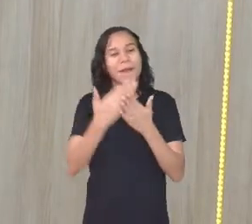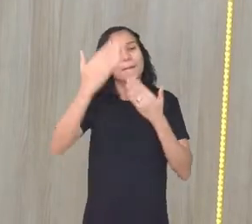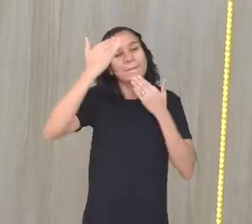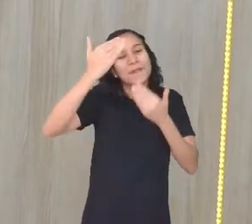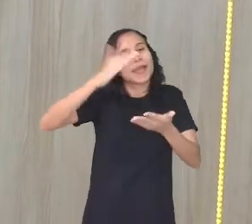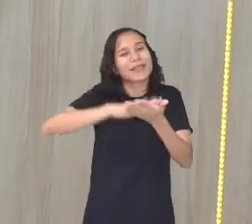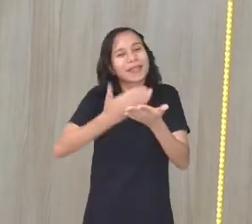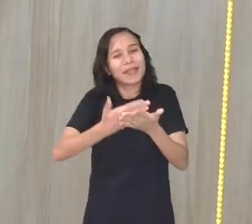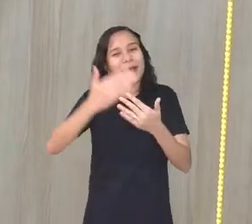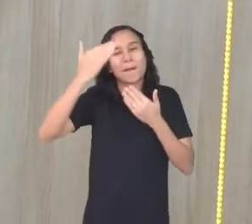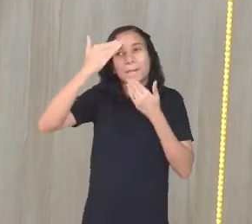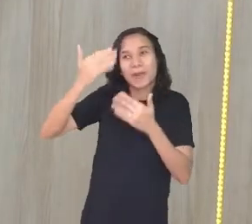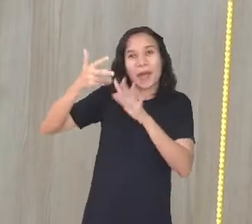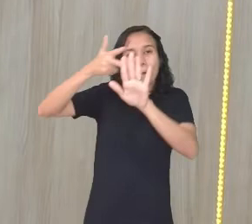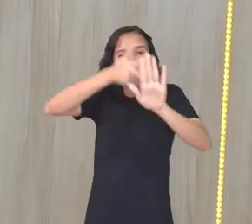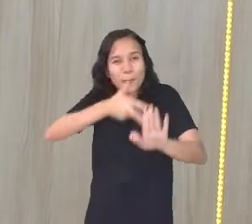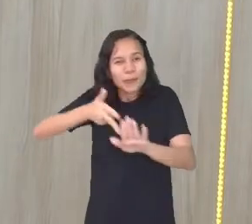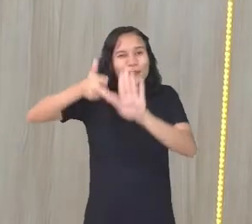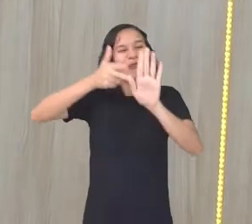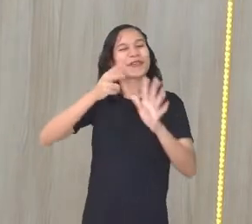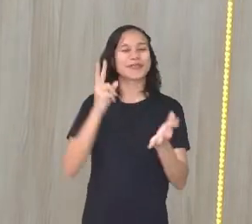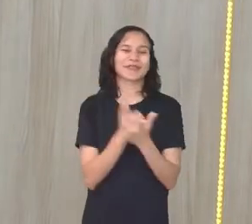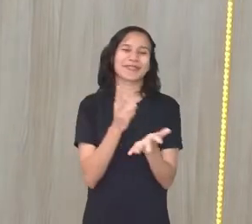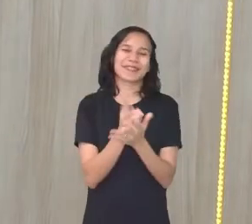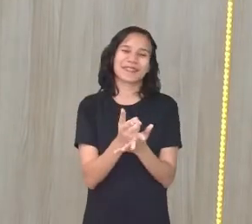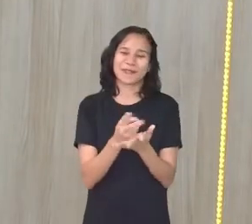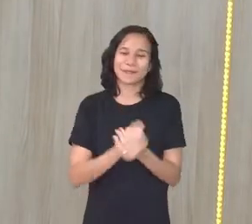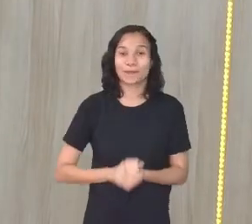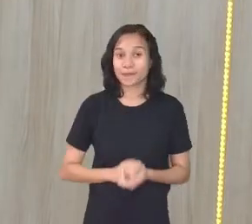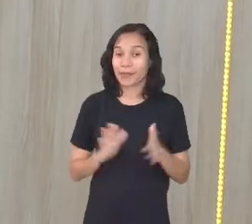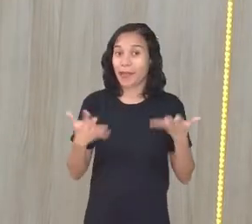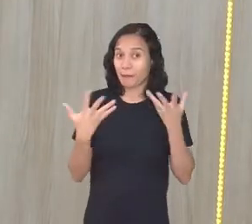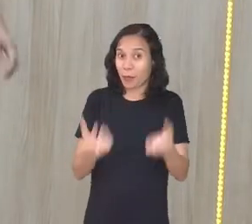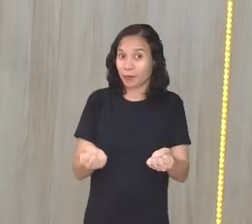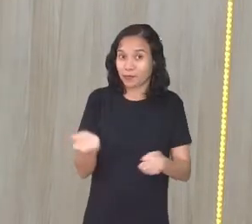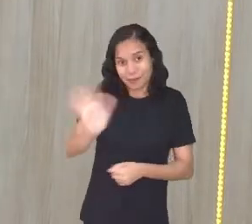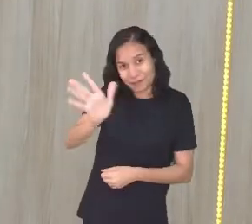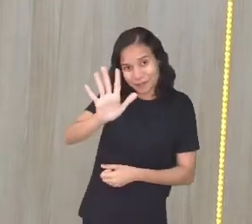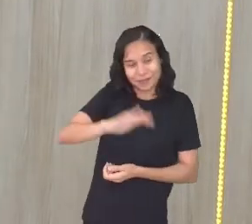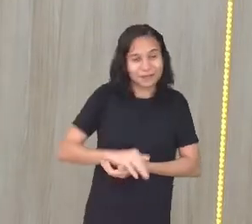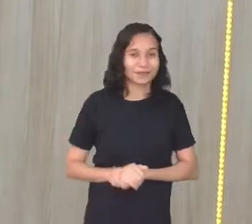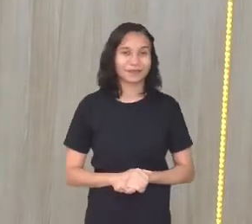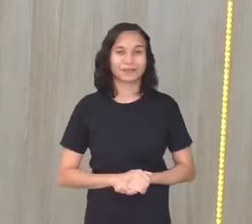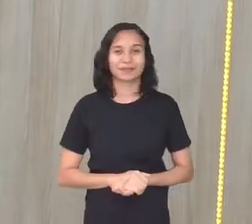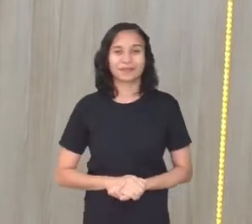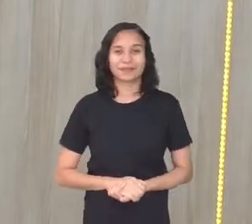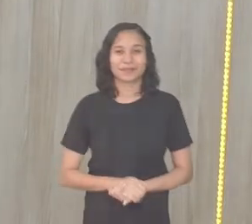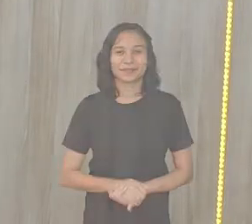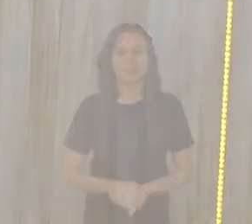Obrigada, Helena. Obrigada, Jonas. Cleiton, como sempre, arrasando. E vamos nessa. Tchau, tchau.